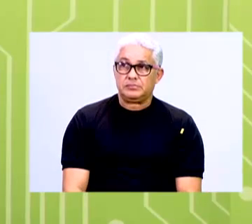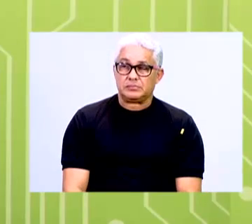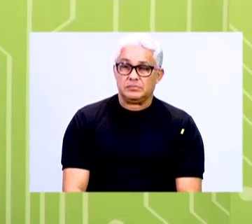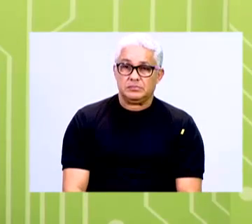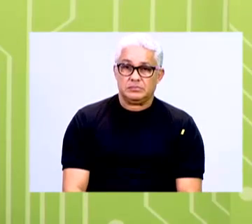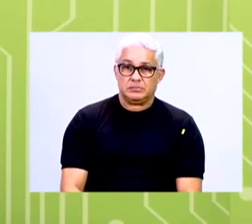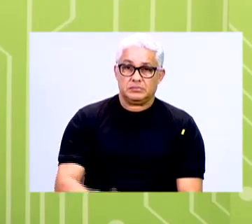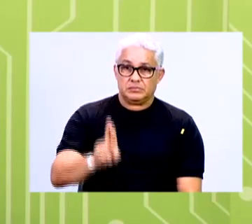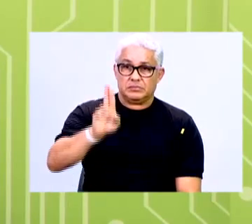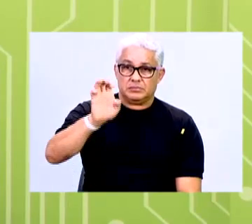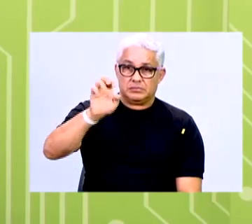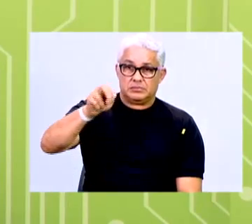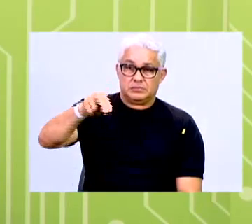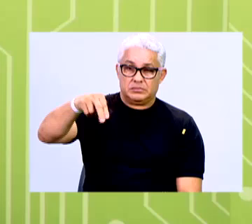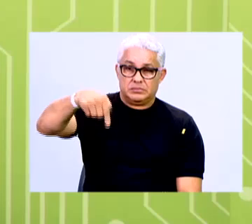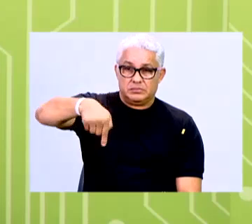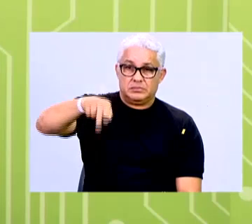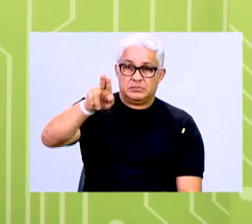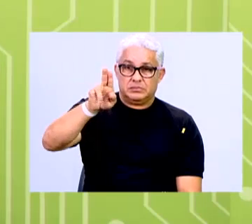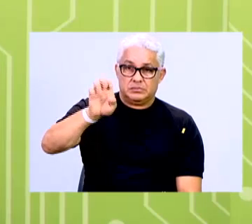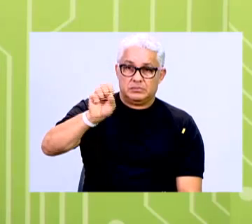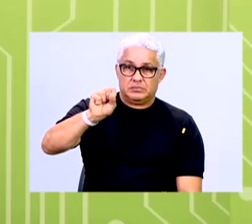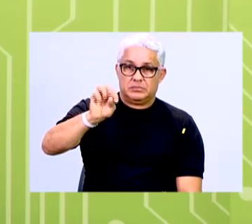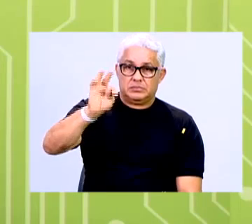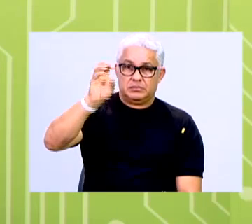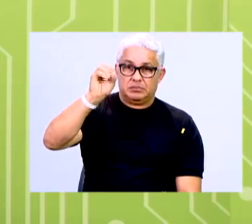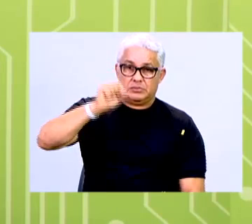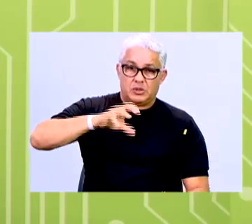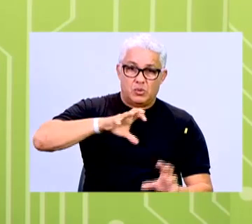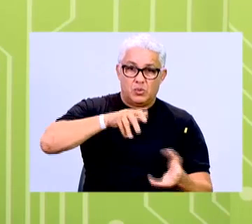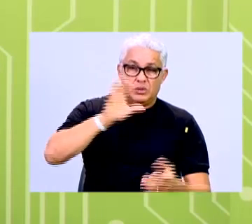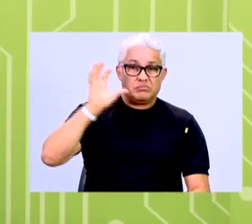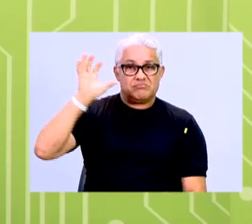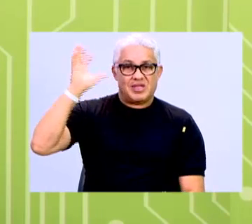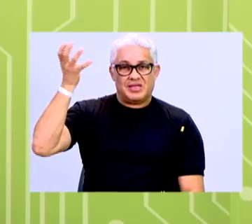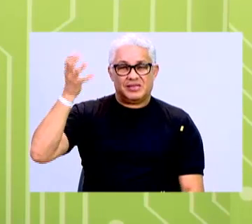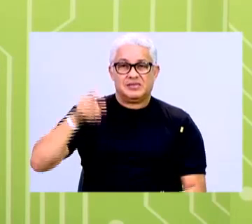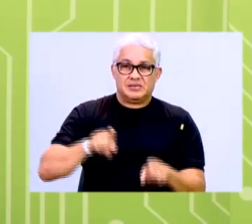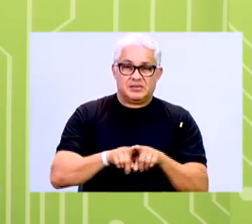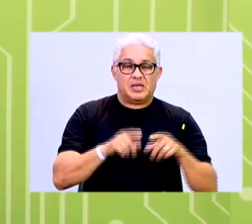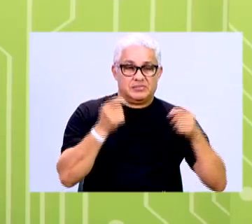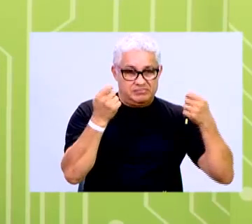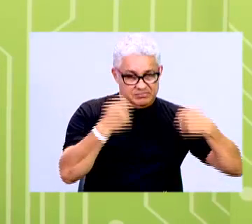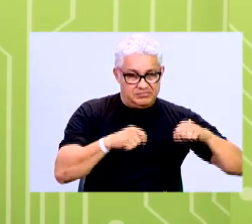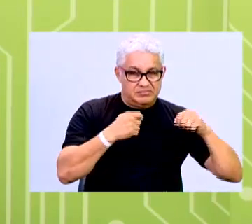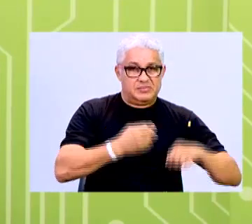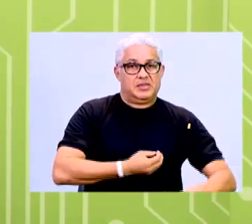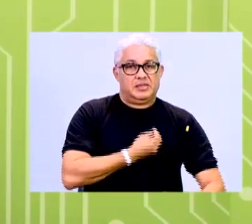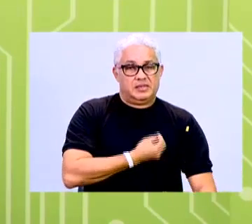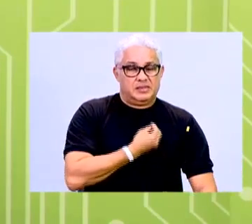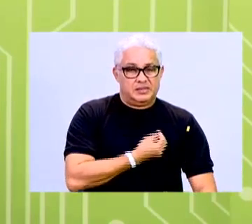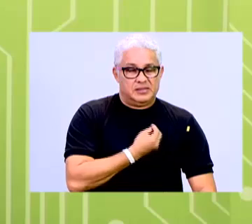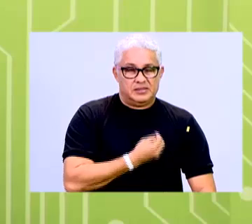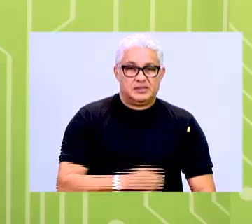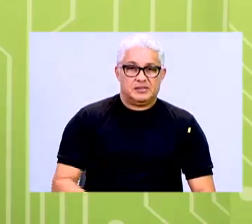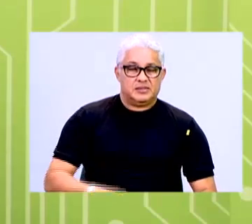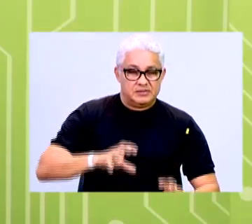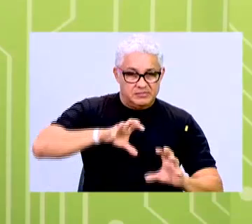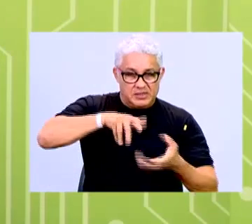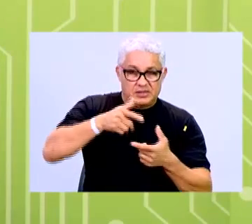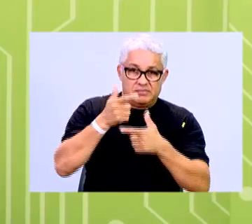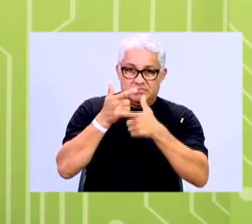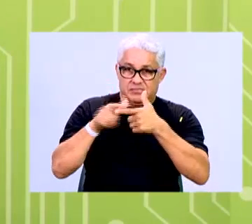os requisitos vivem no mundo das soluções e as necessidades vivem no mundo